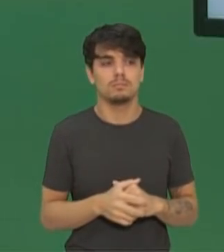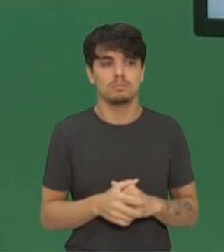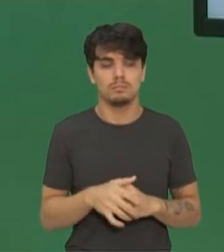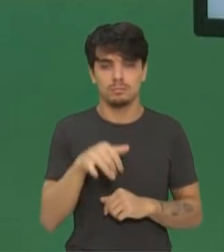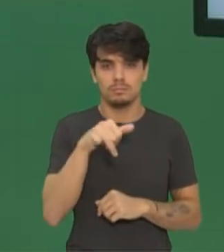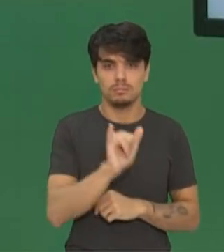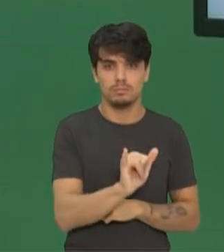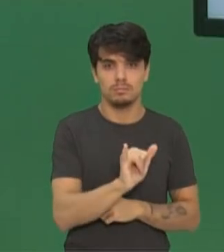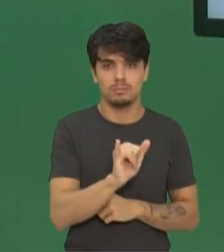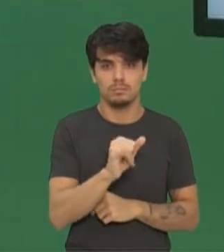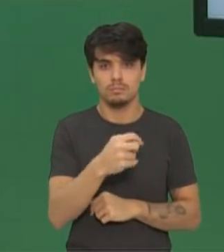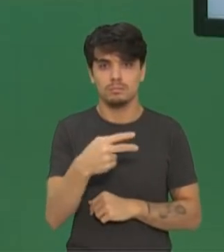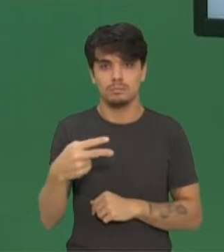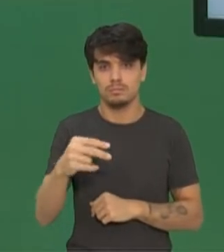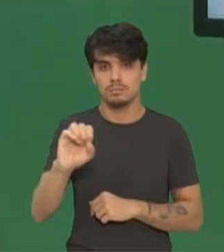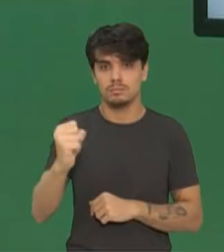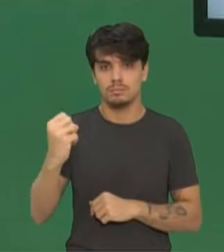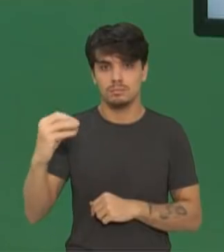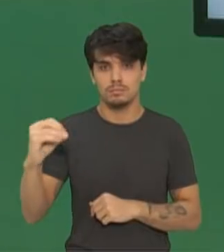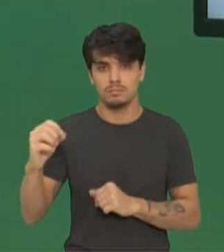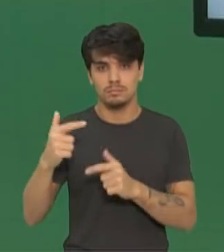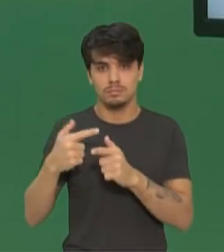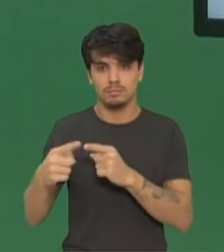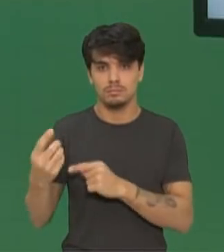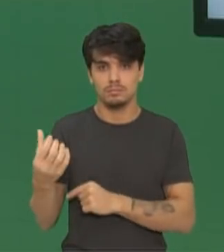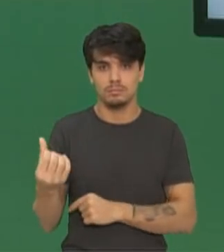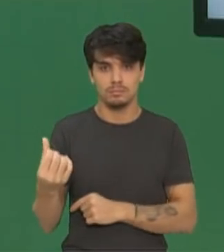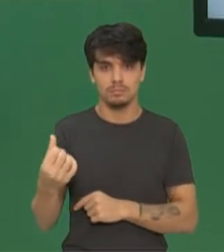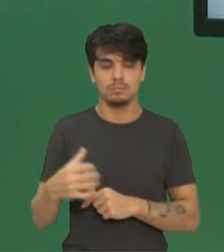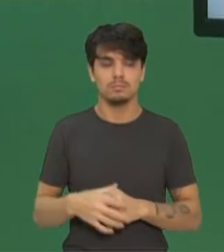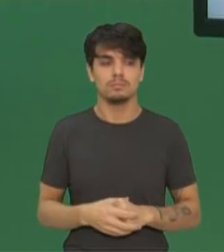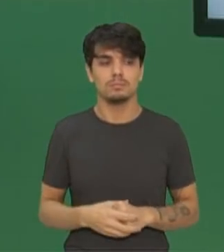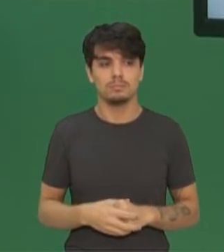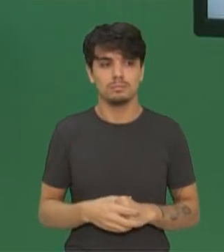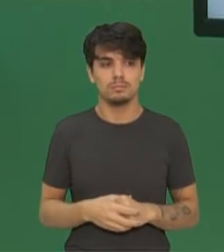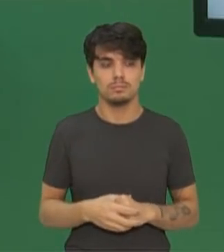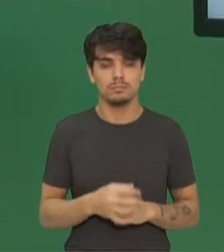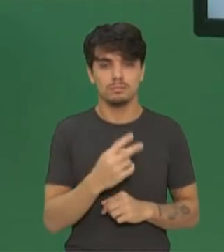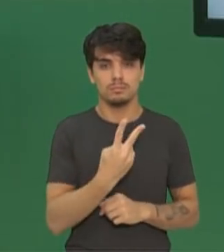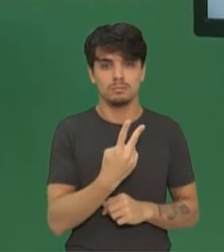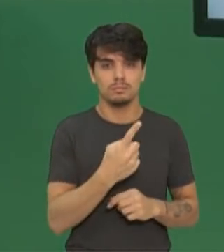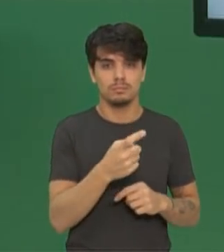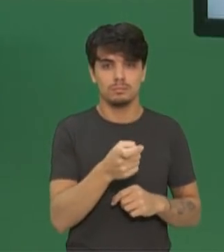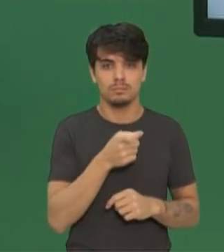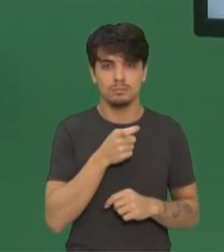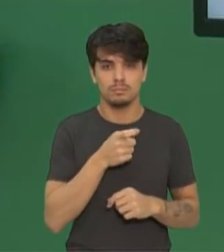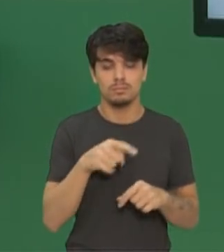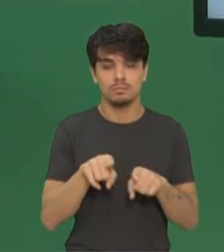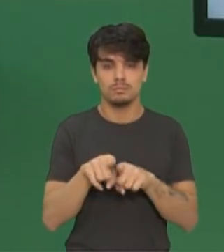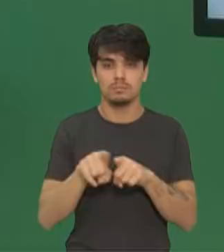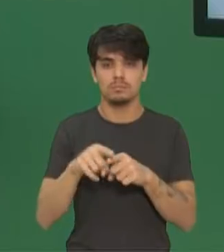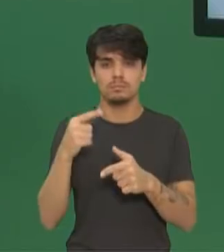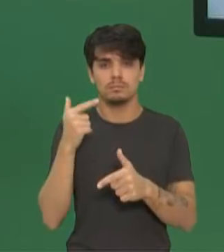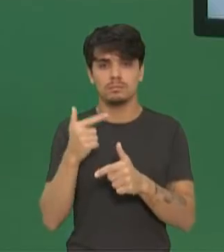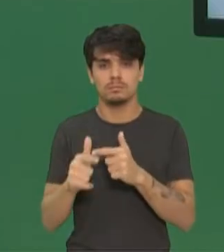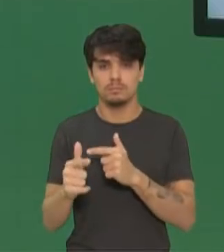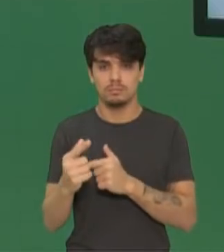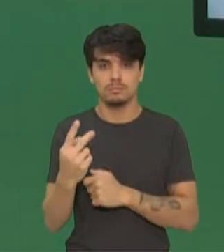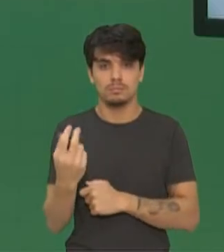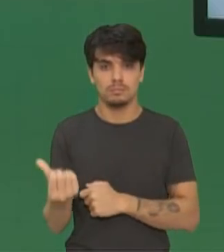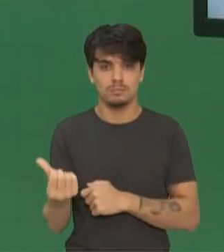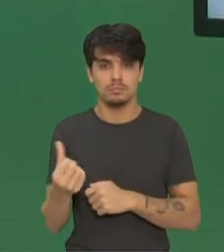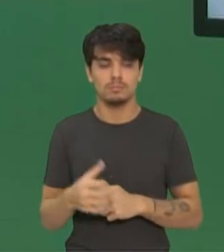igual a 80 divididos por 6 e o 2x também divididos por